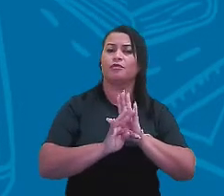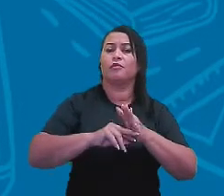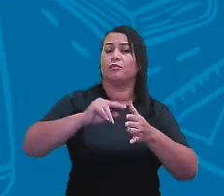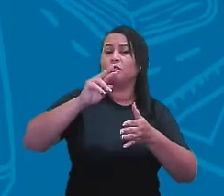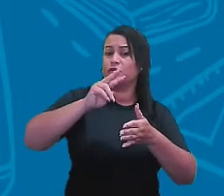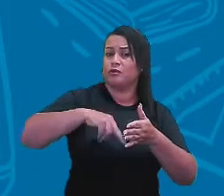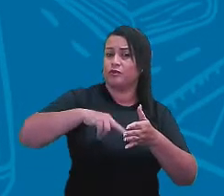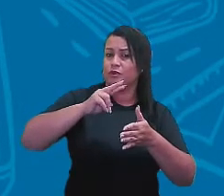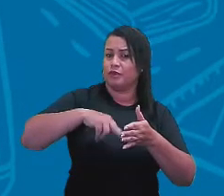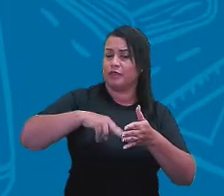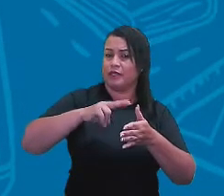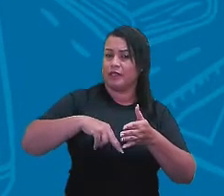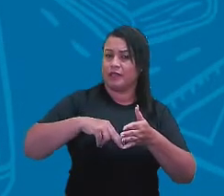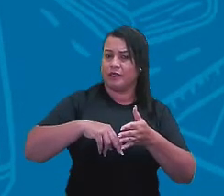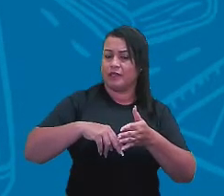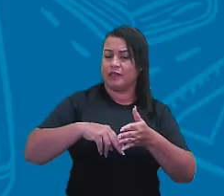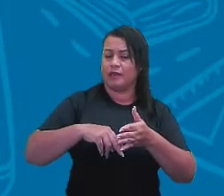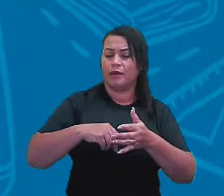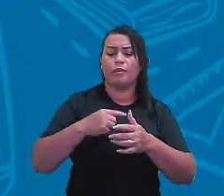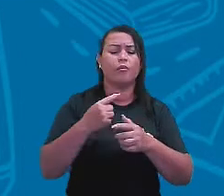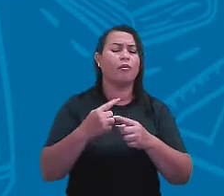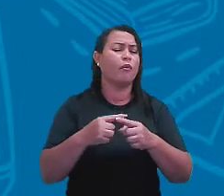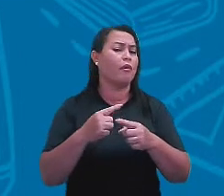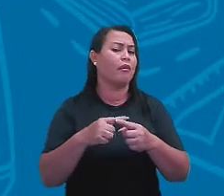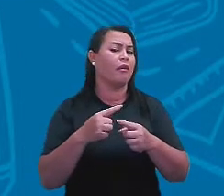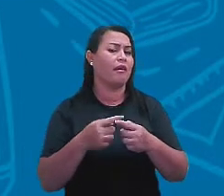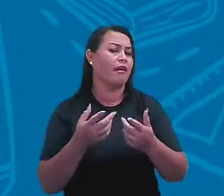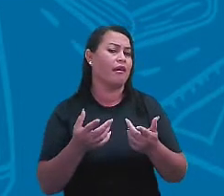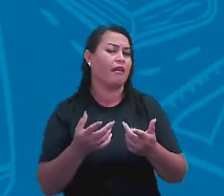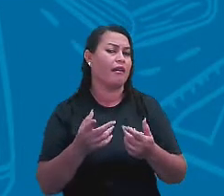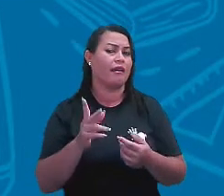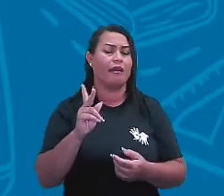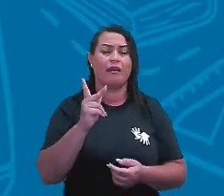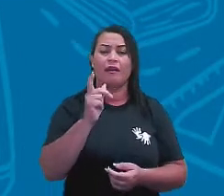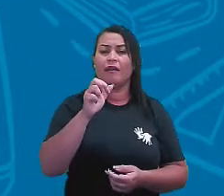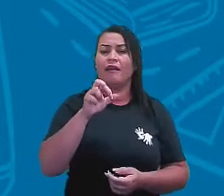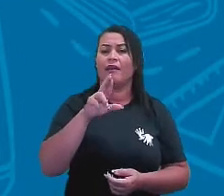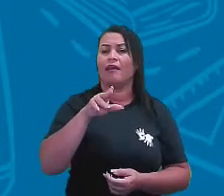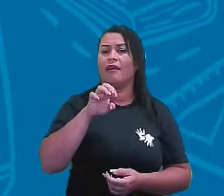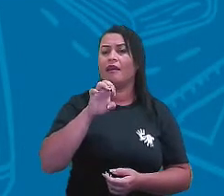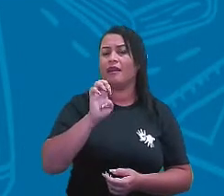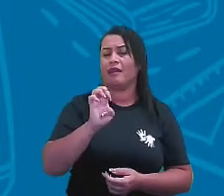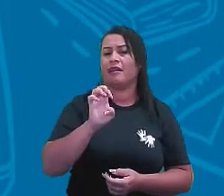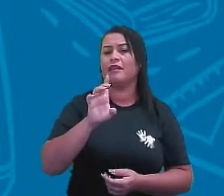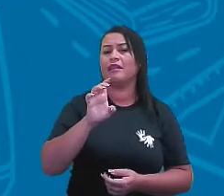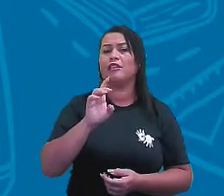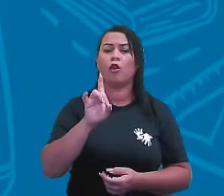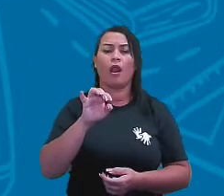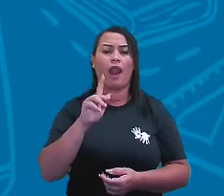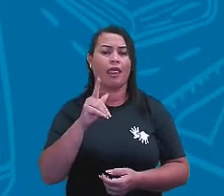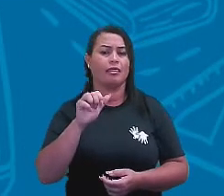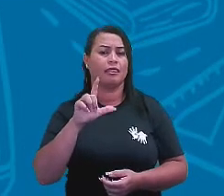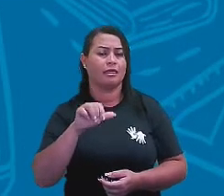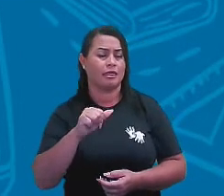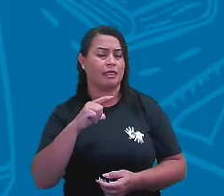ler sobre por que a Henrique de Holanda tem esse nome, por que a Mariana Malha tem esse nome, tá?